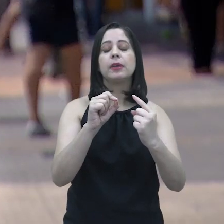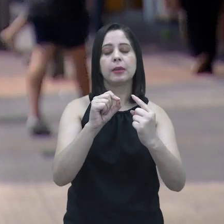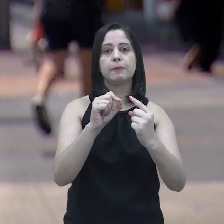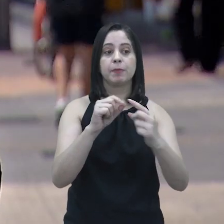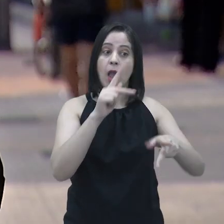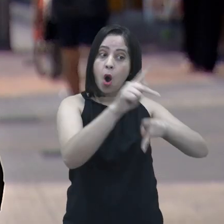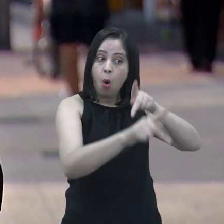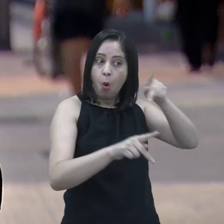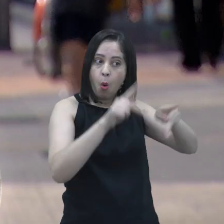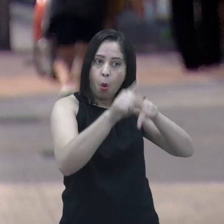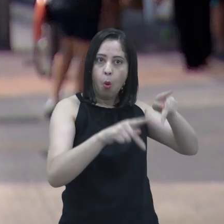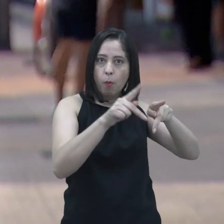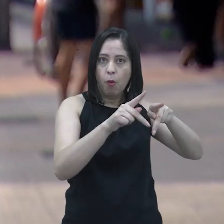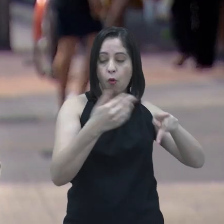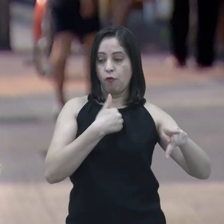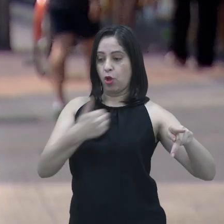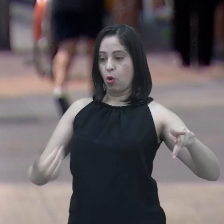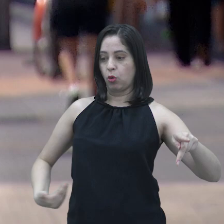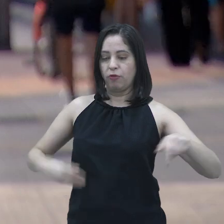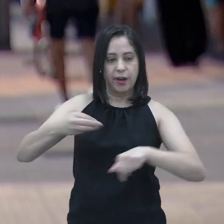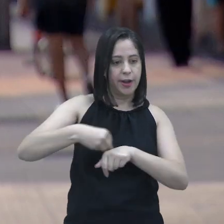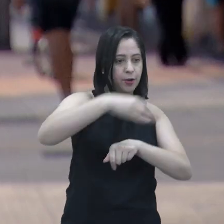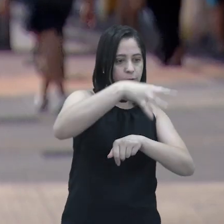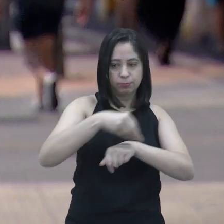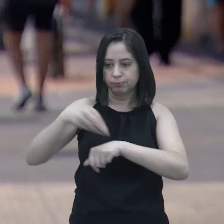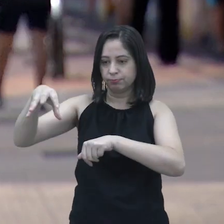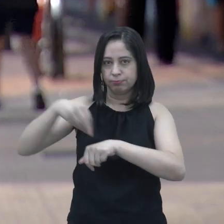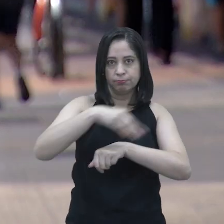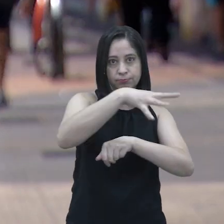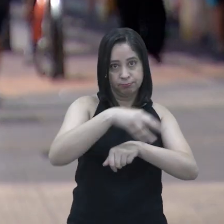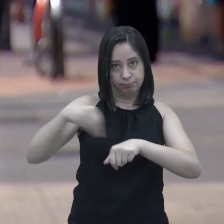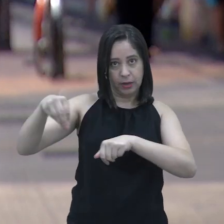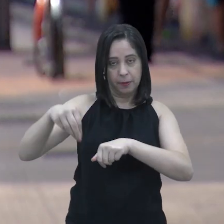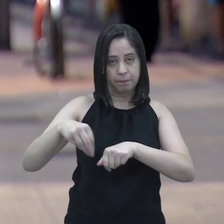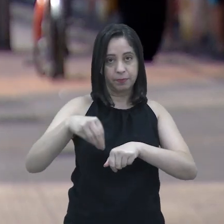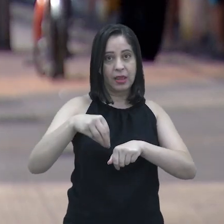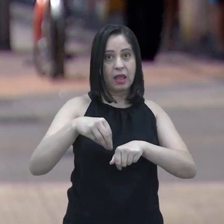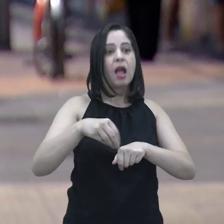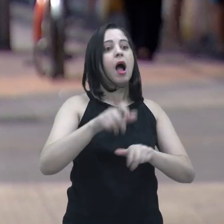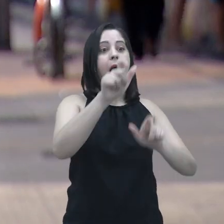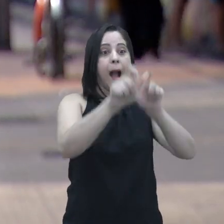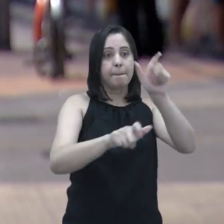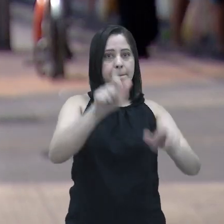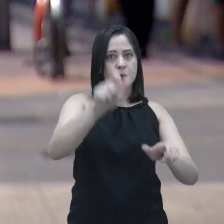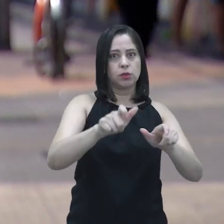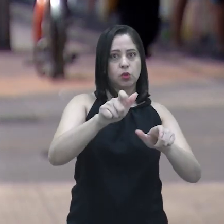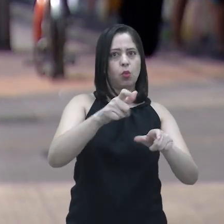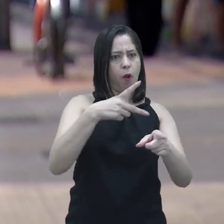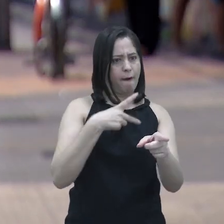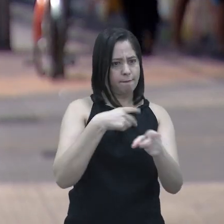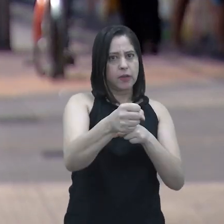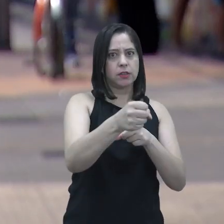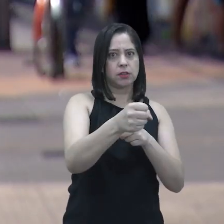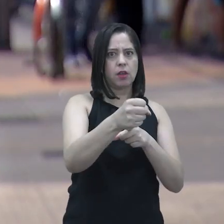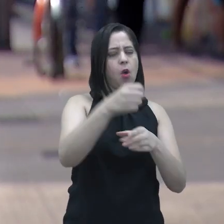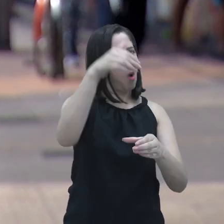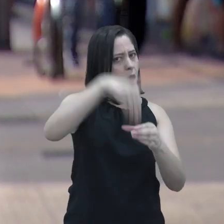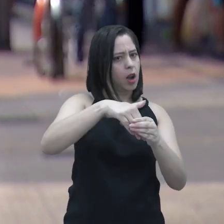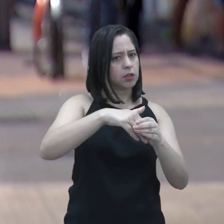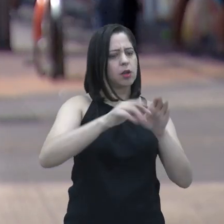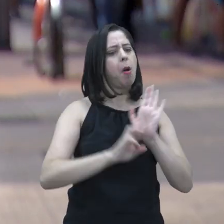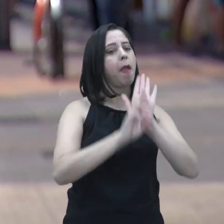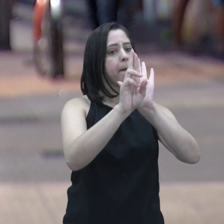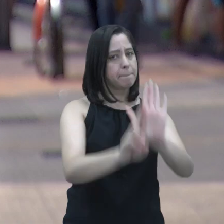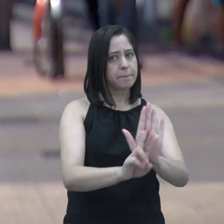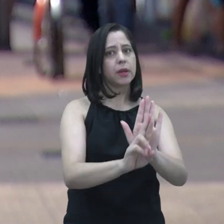é ser uma ponte entre a população e o Estado. Uma vez eleitos, os representantes devem defender os interesses